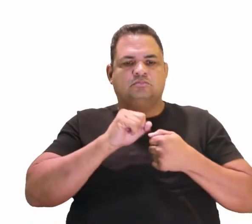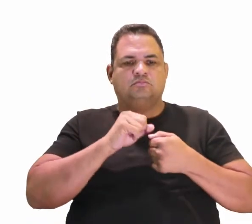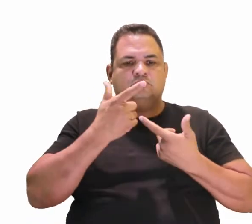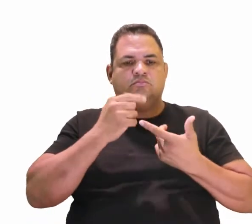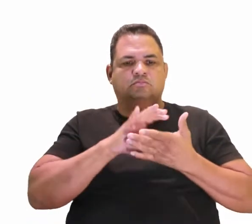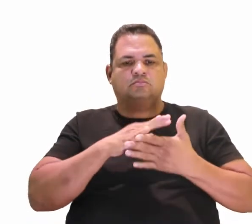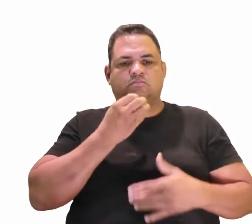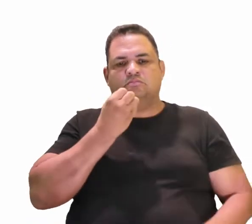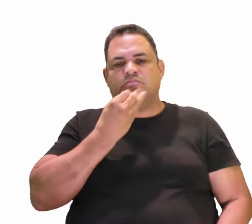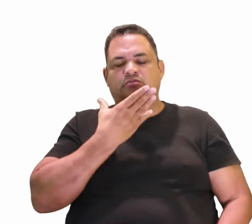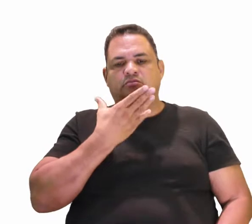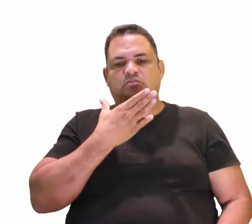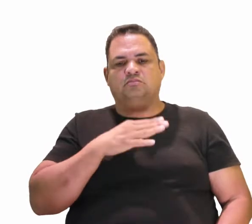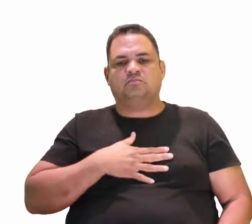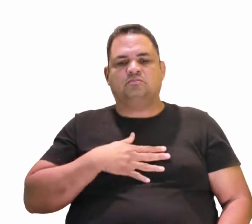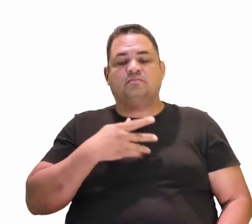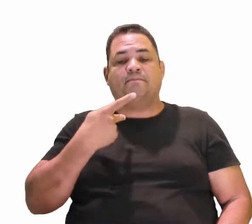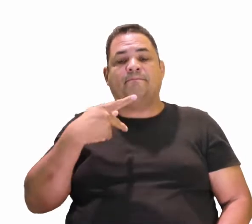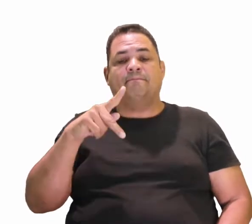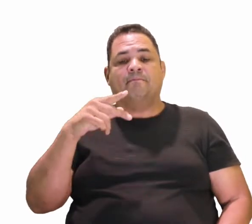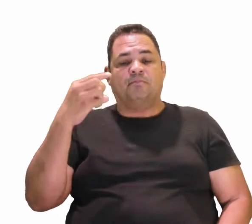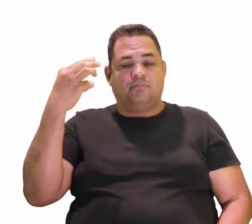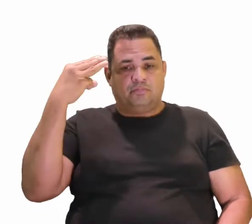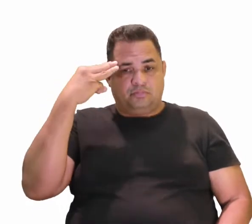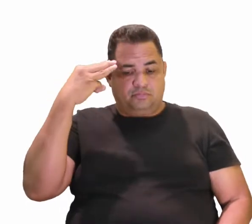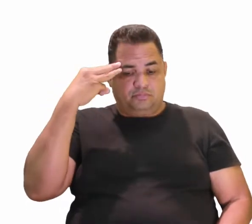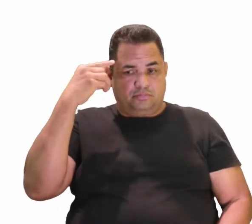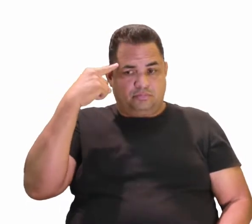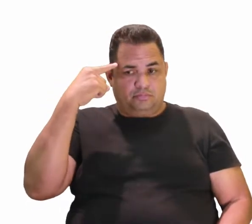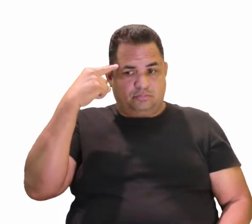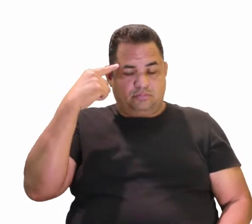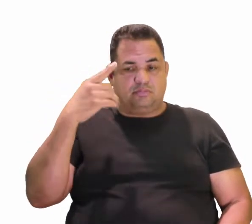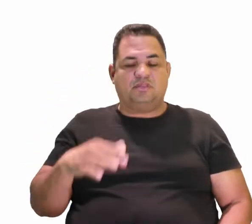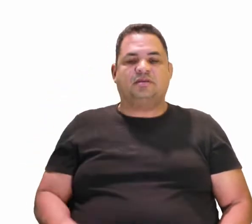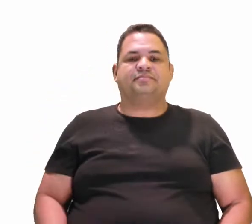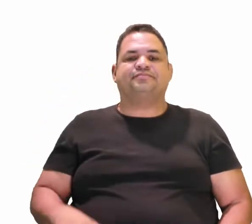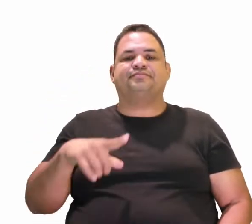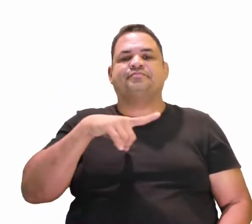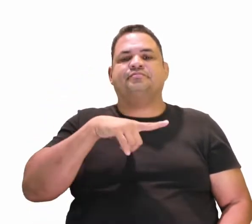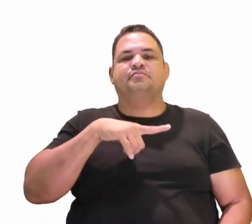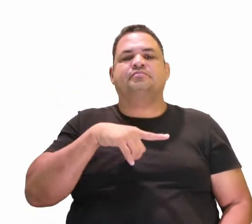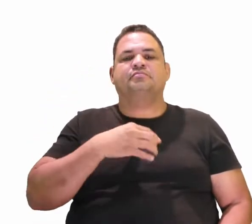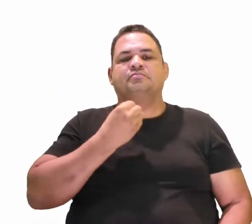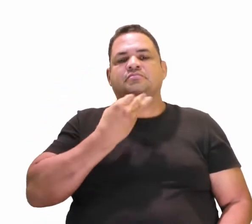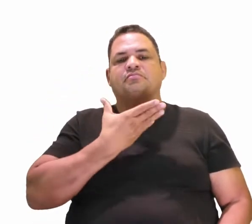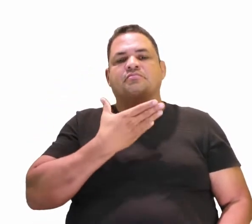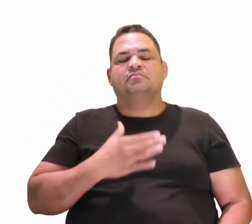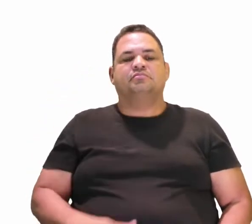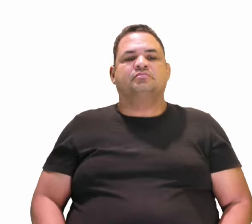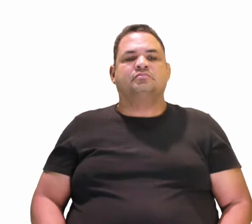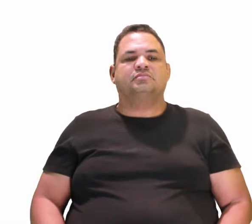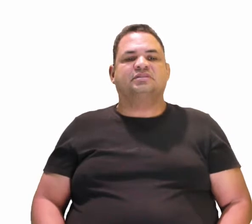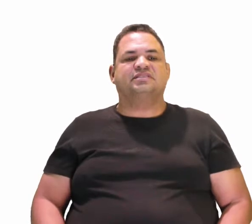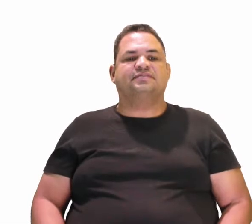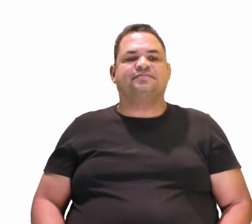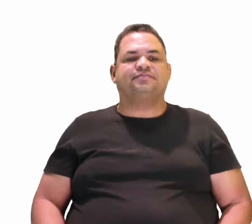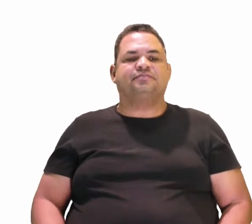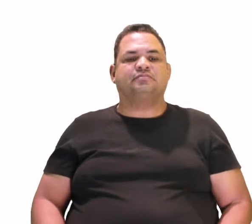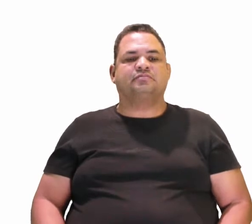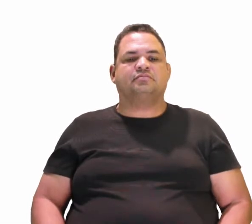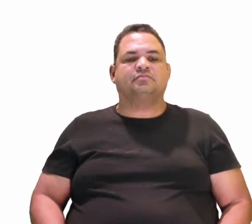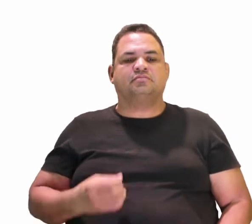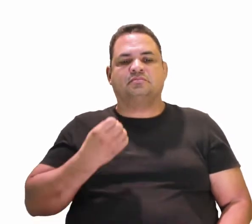considera boas para a mente. Temos várias aqui. Quais serão as